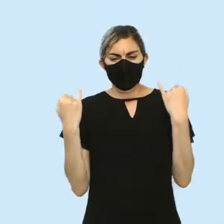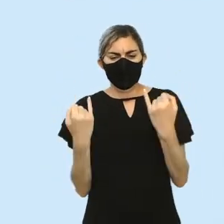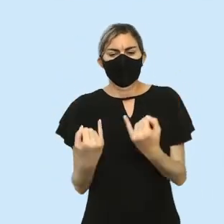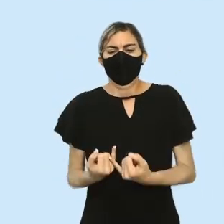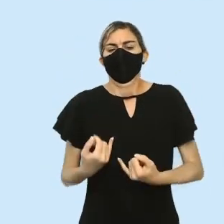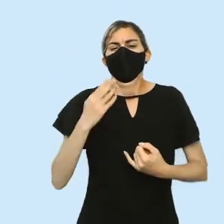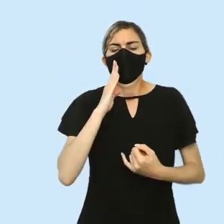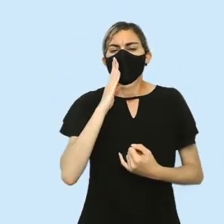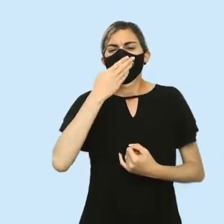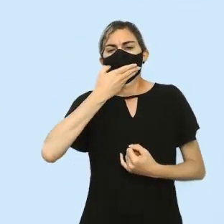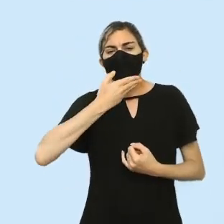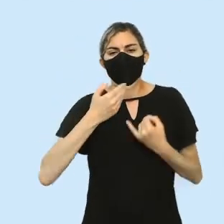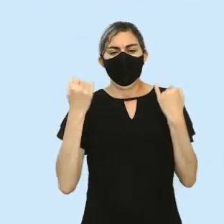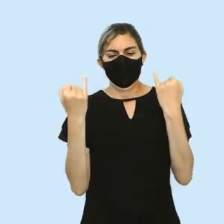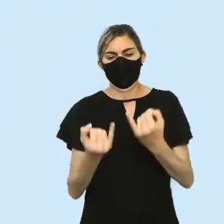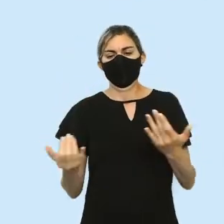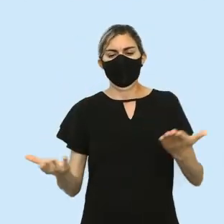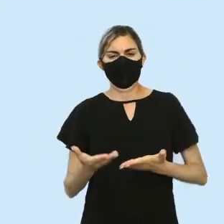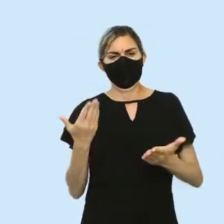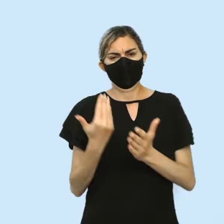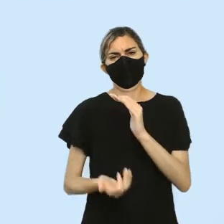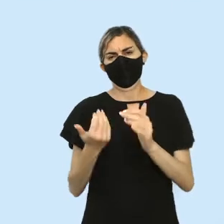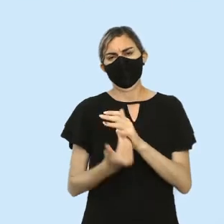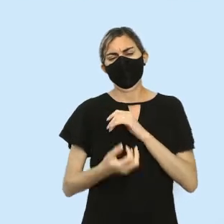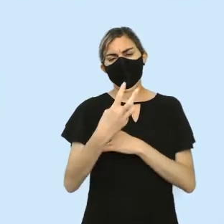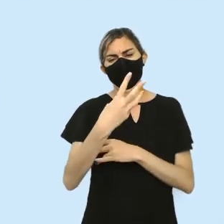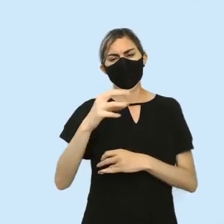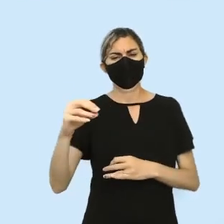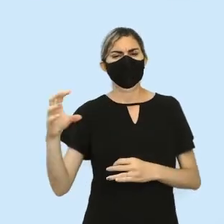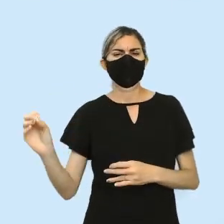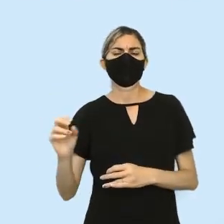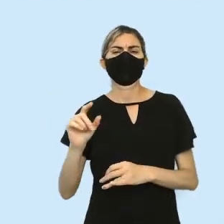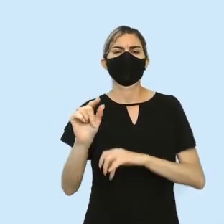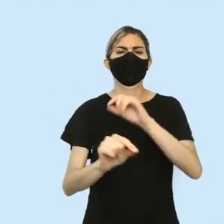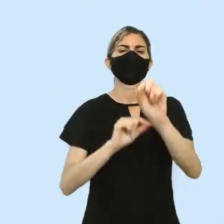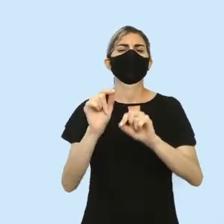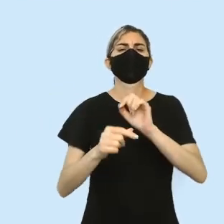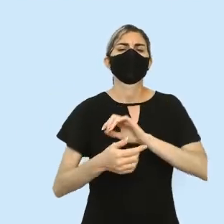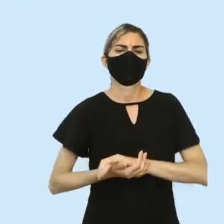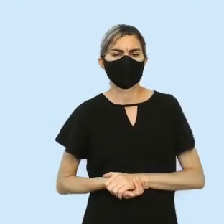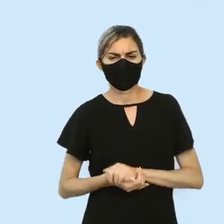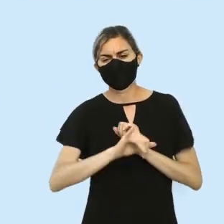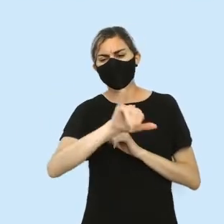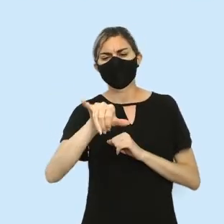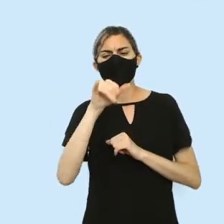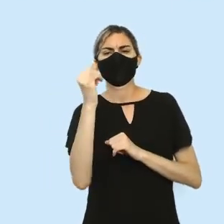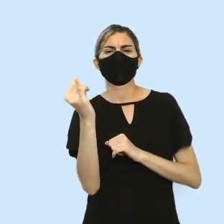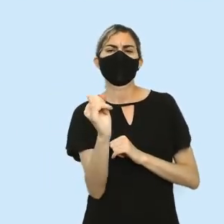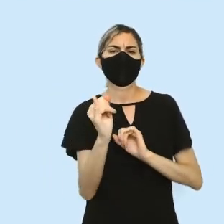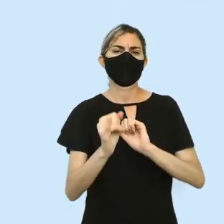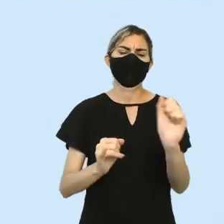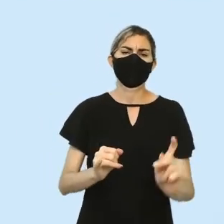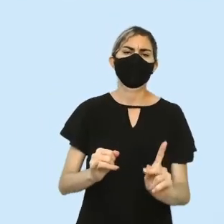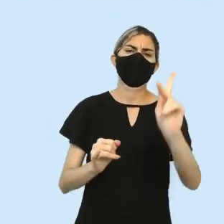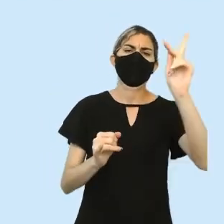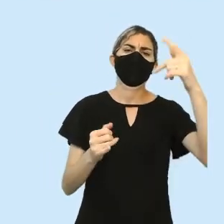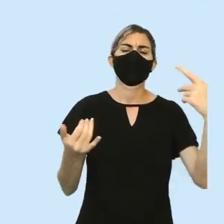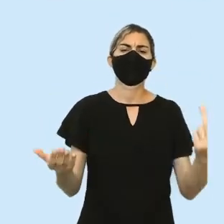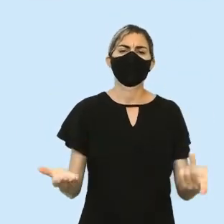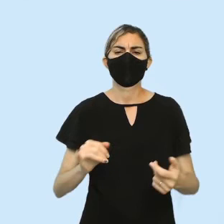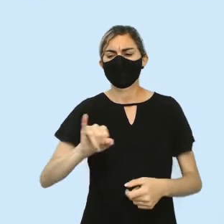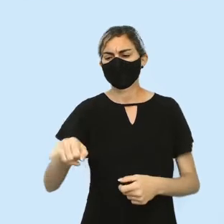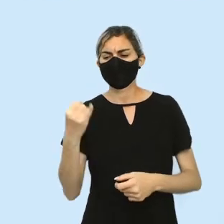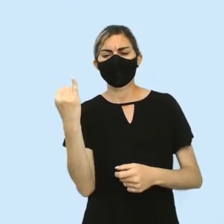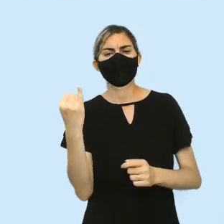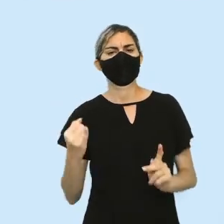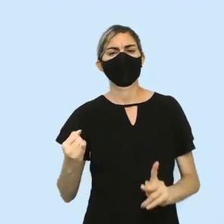e ela fez uma dieta hoje e perdeu umas 300 o quê, papai? Joules ou caloria? A gente